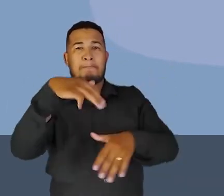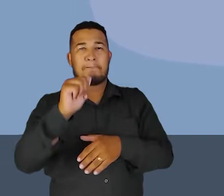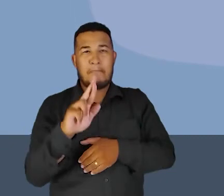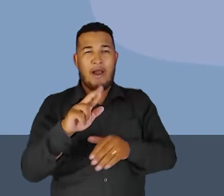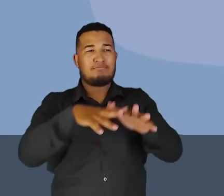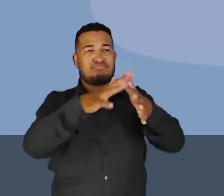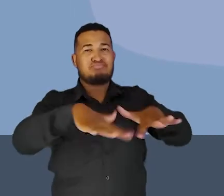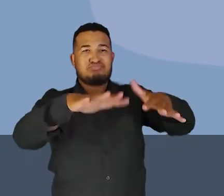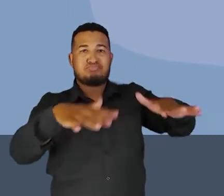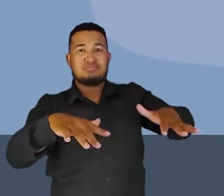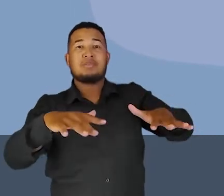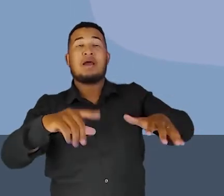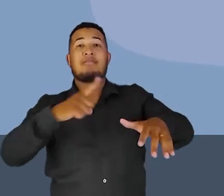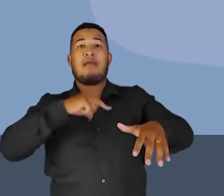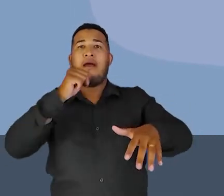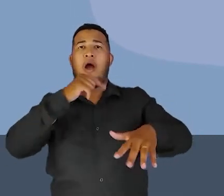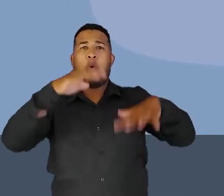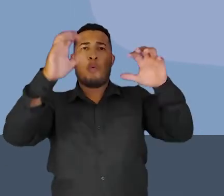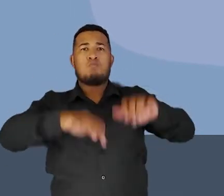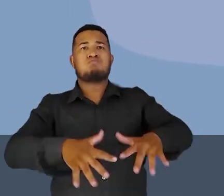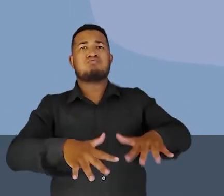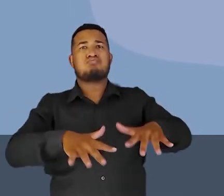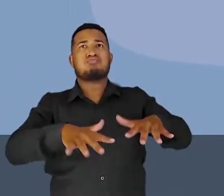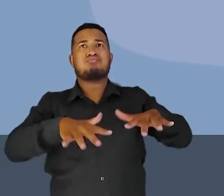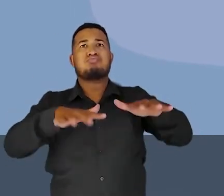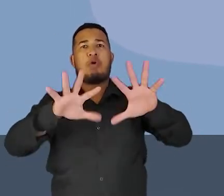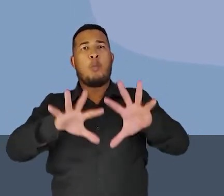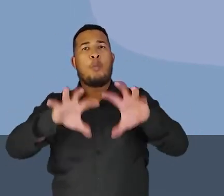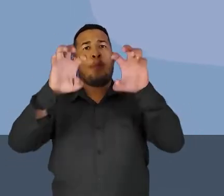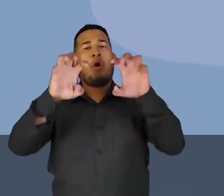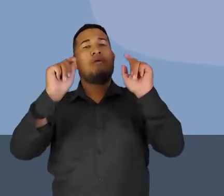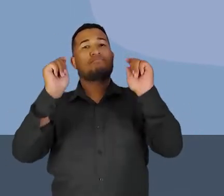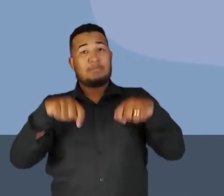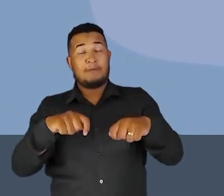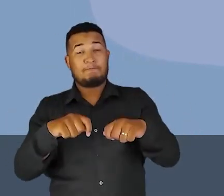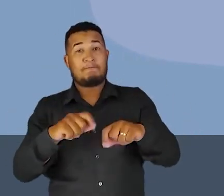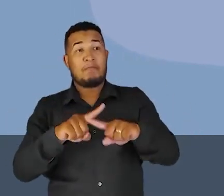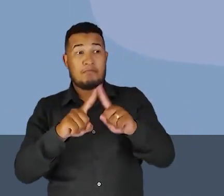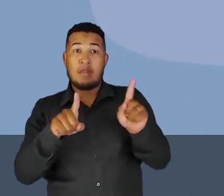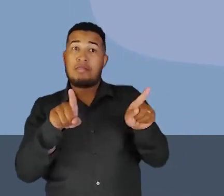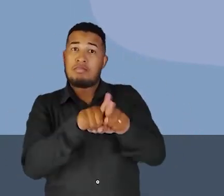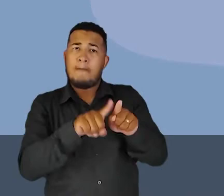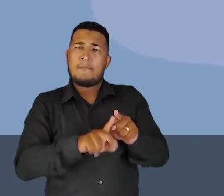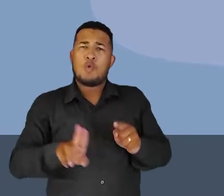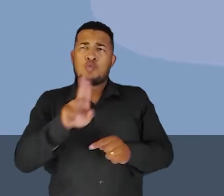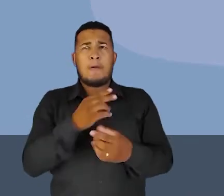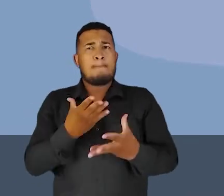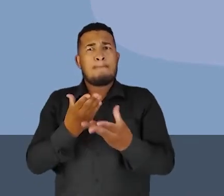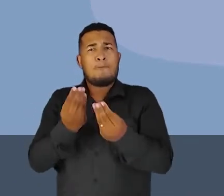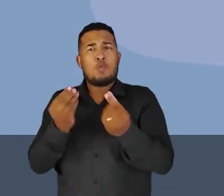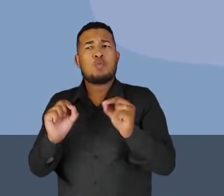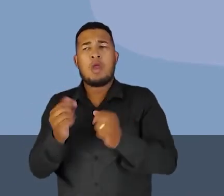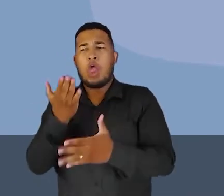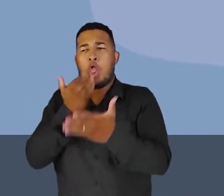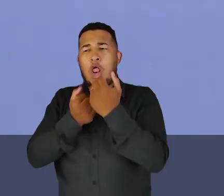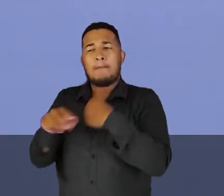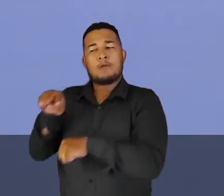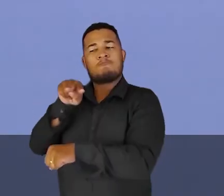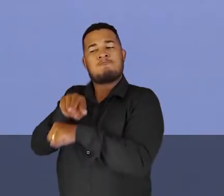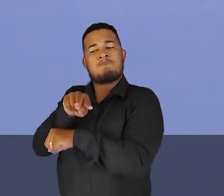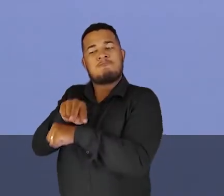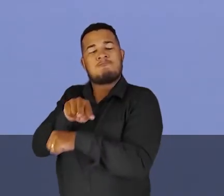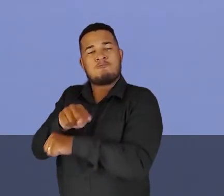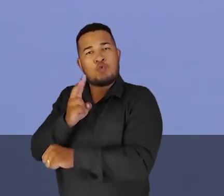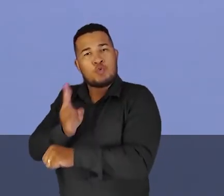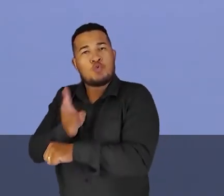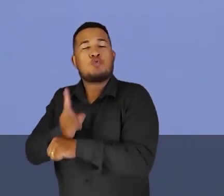partir da evaporação da água do mar que ele vai ser, então, obtido. Mas ele também é muito utilizado como conservante de alimentos. Olha aqui para mim. Quem